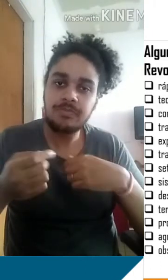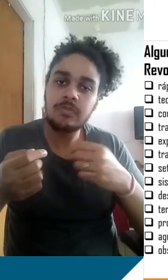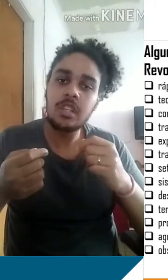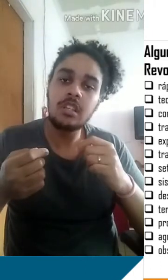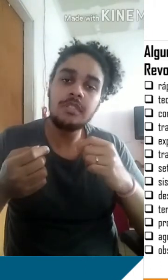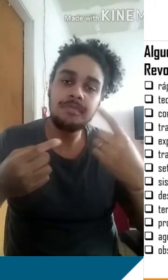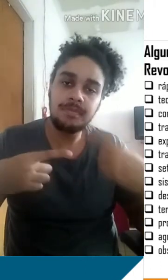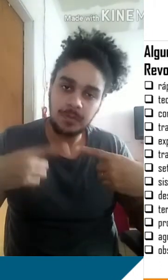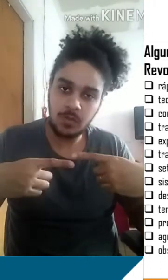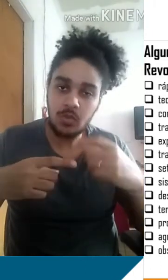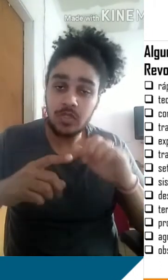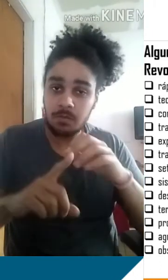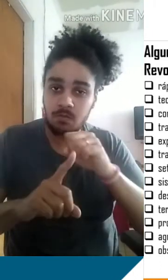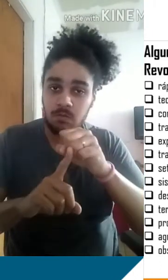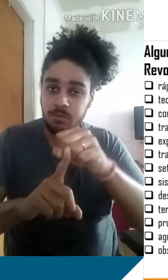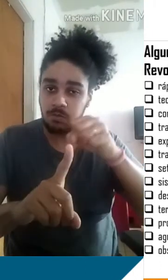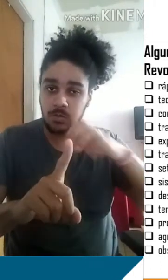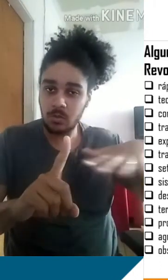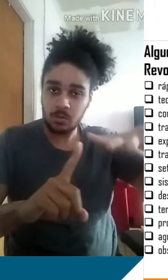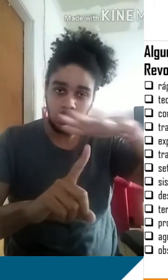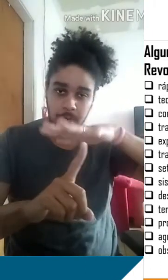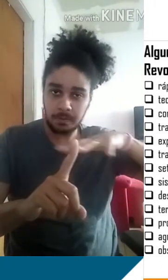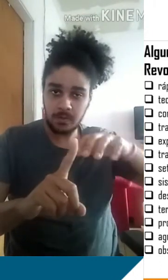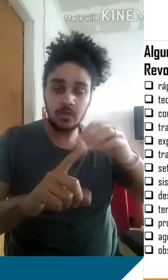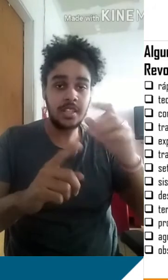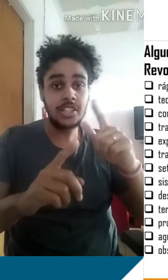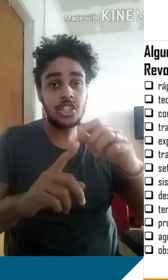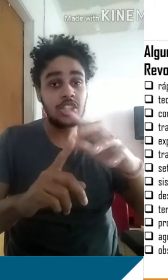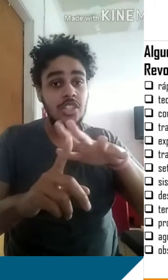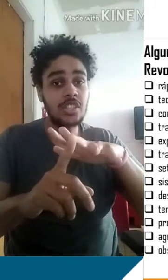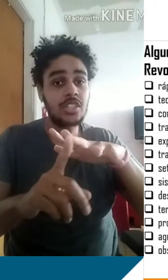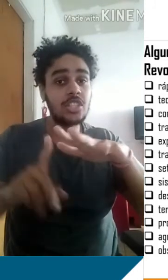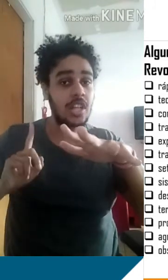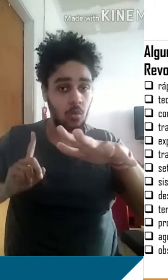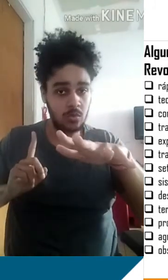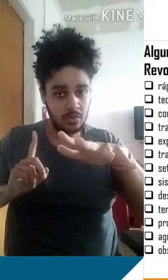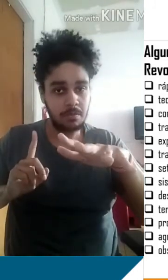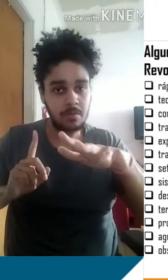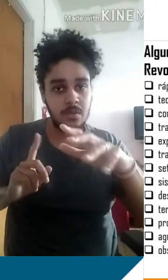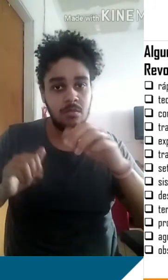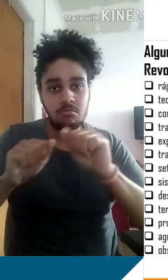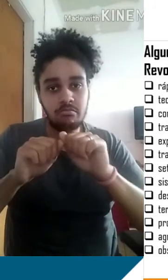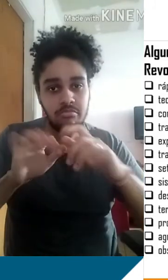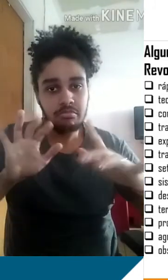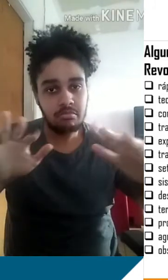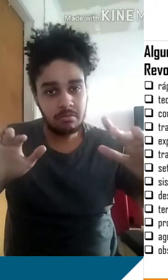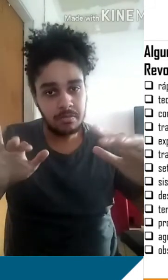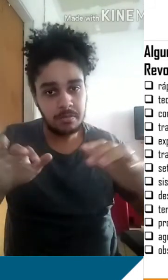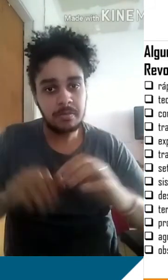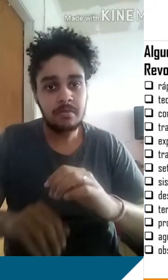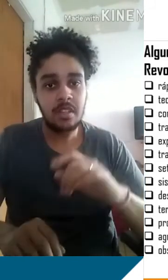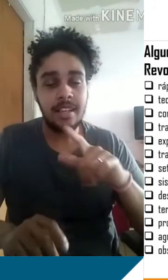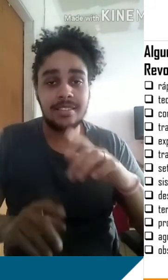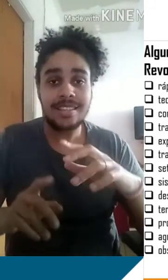de uma centralidade, e distribui essa possibilidade. No caso de uma descentralização industrial, você está falando sobre a possibilidade